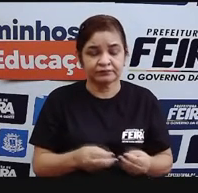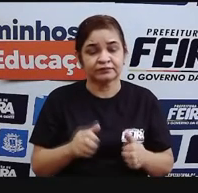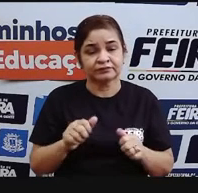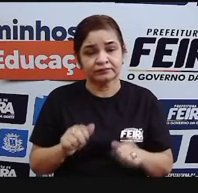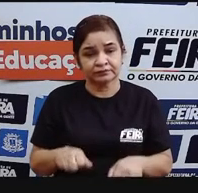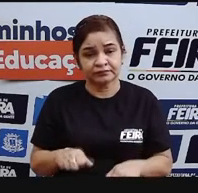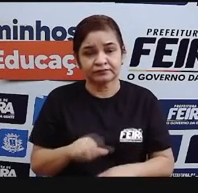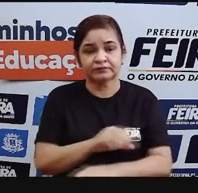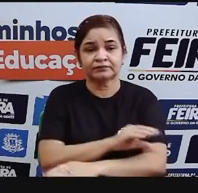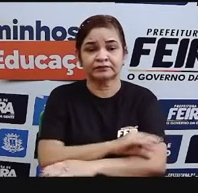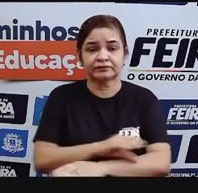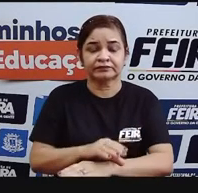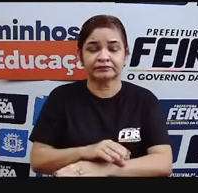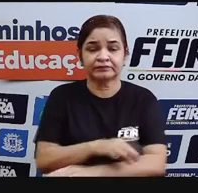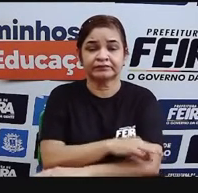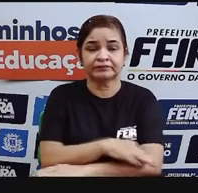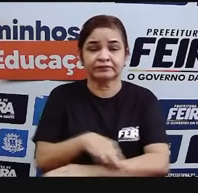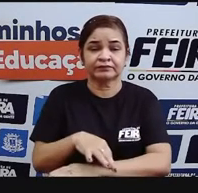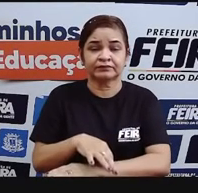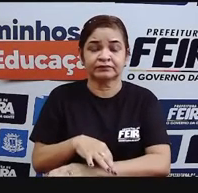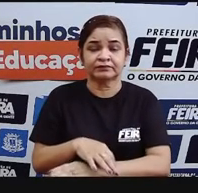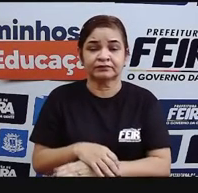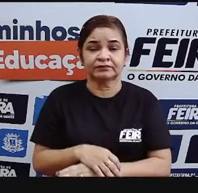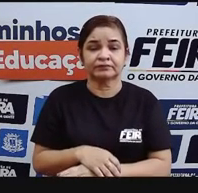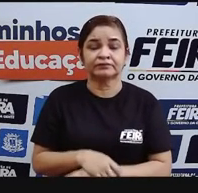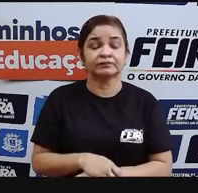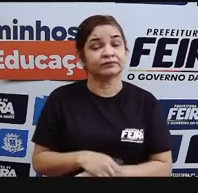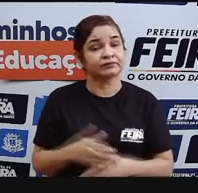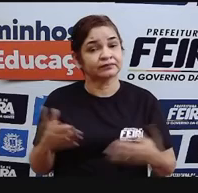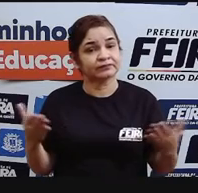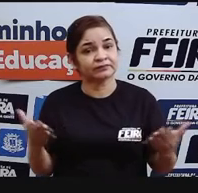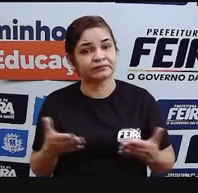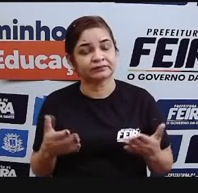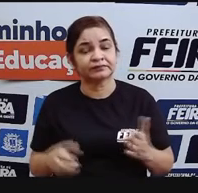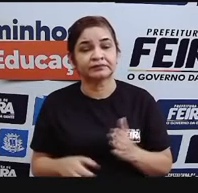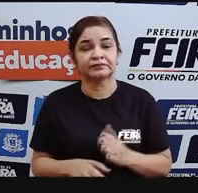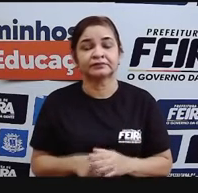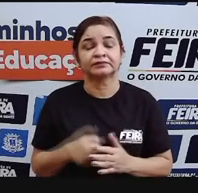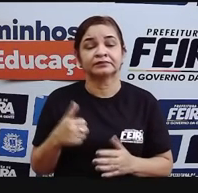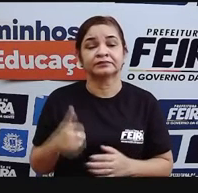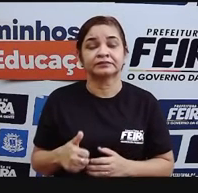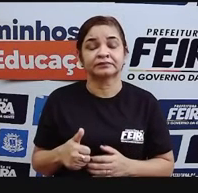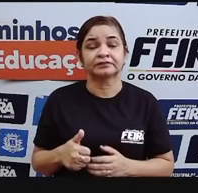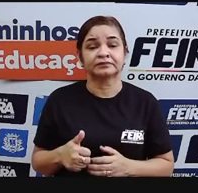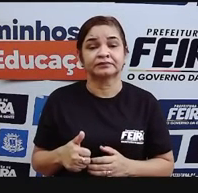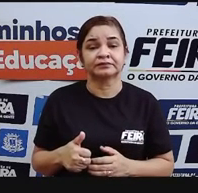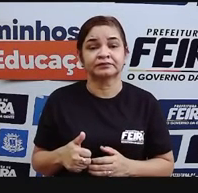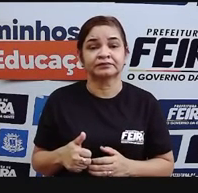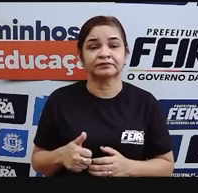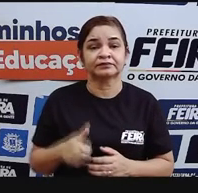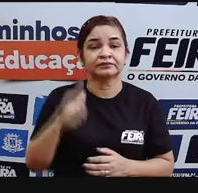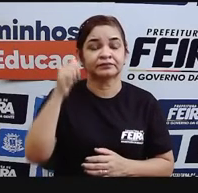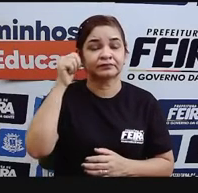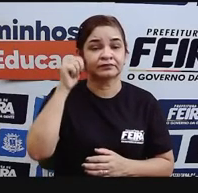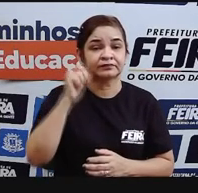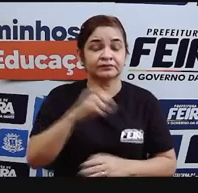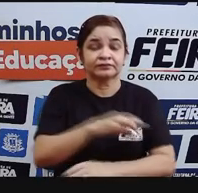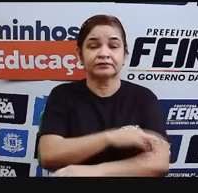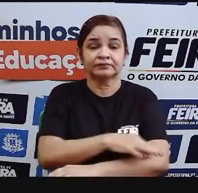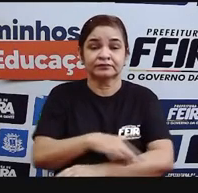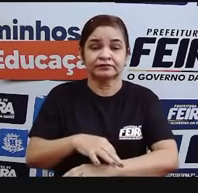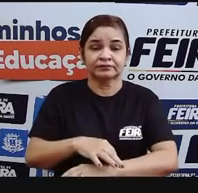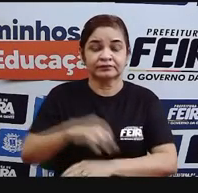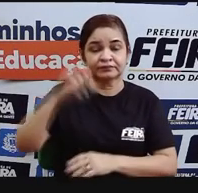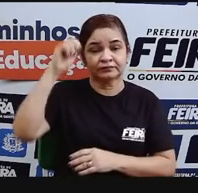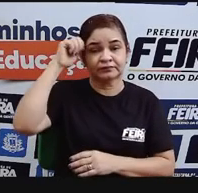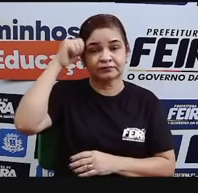lá fazer o curso de engenharia e se torna, então, a primeira engenheira negra. Então, são três mulheres negras